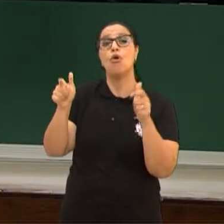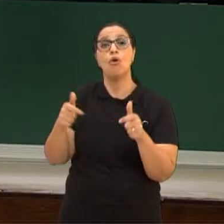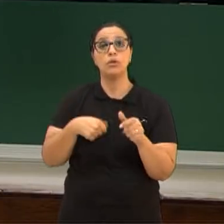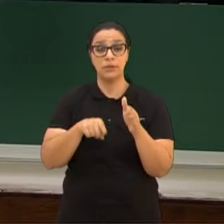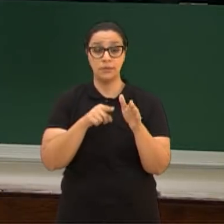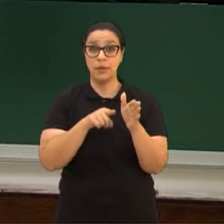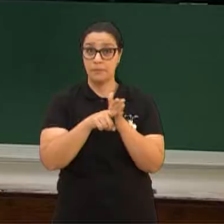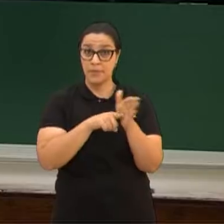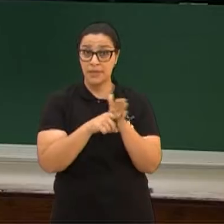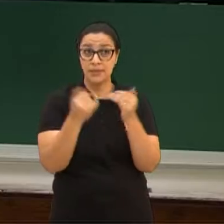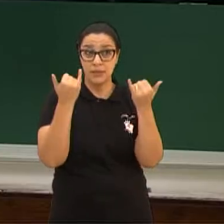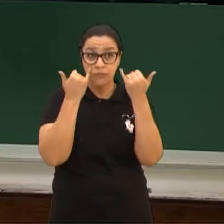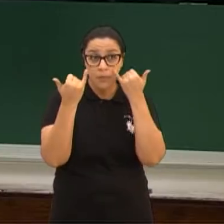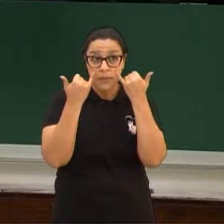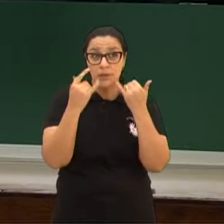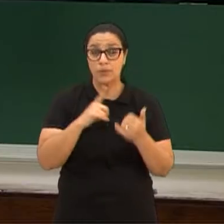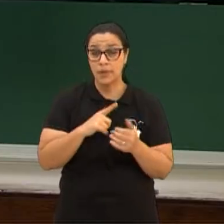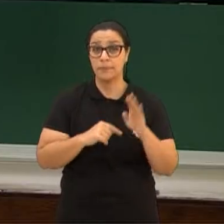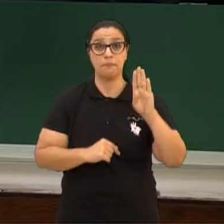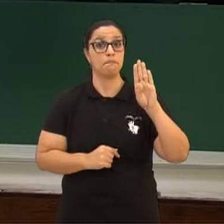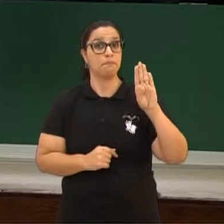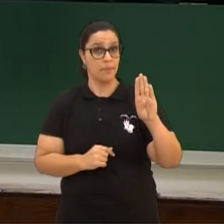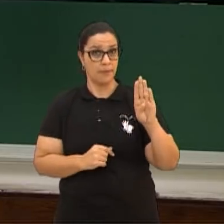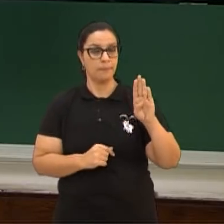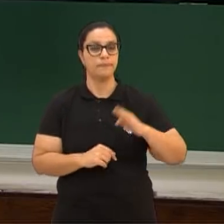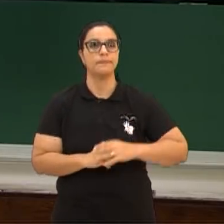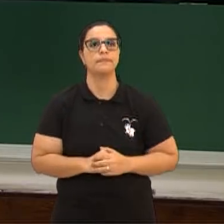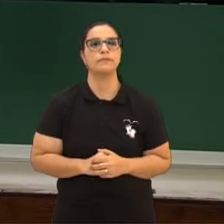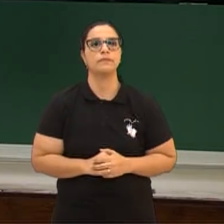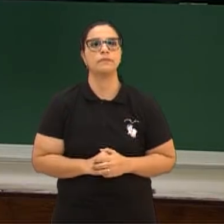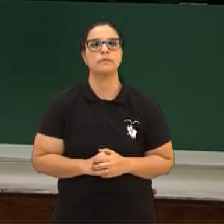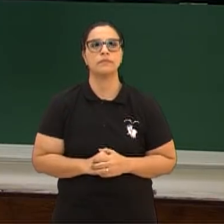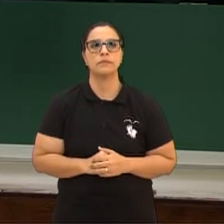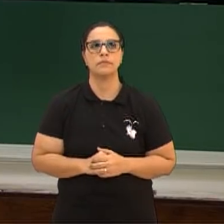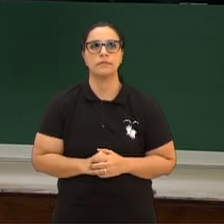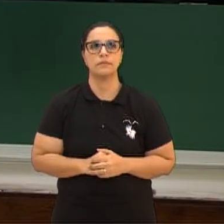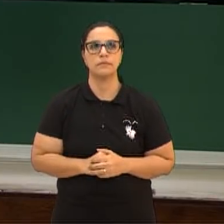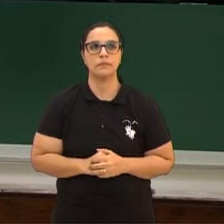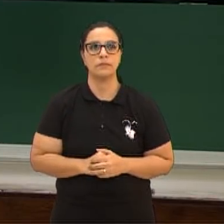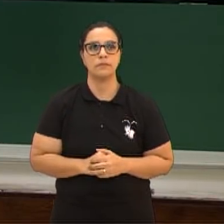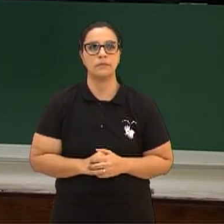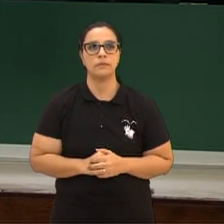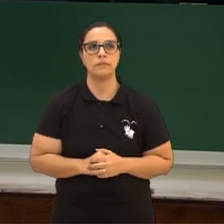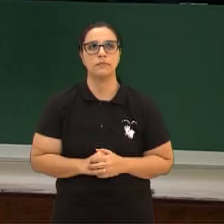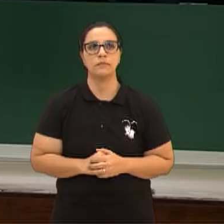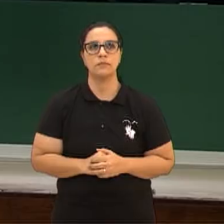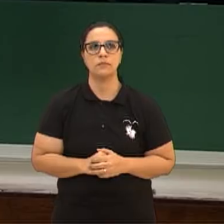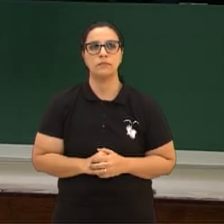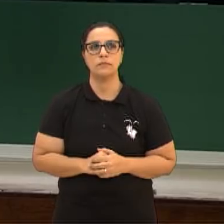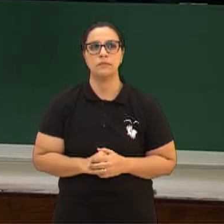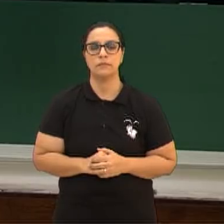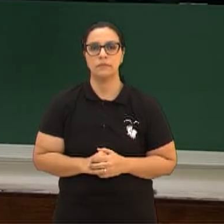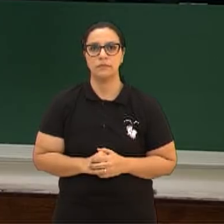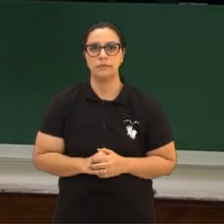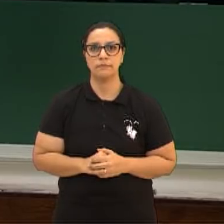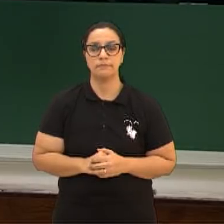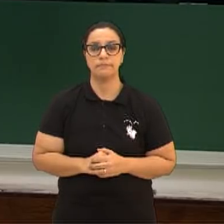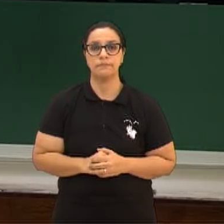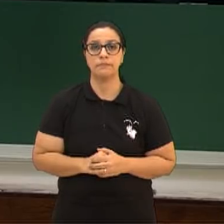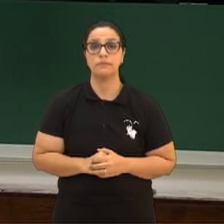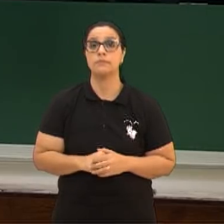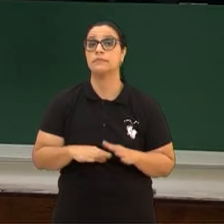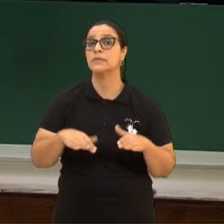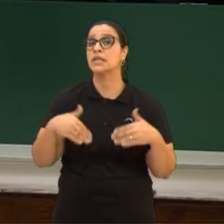Procure informações aqui. B. Who are the characters on the